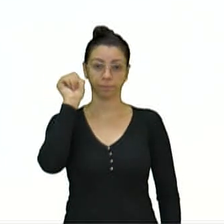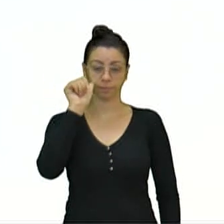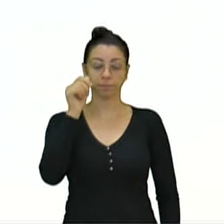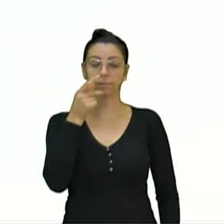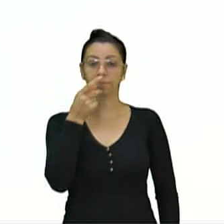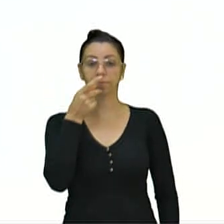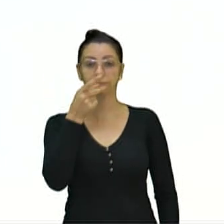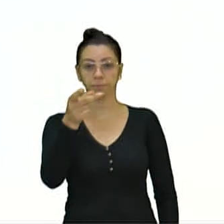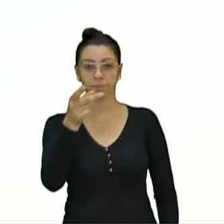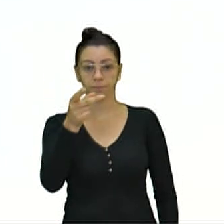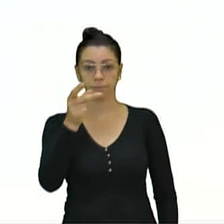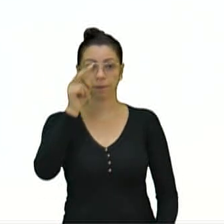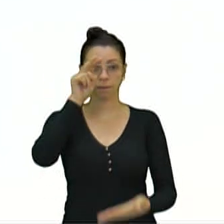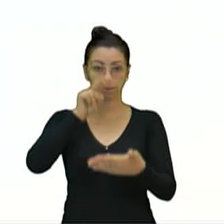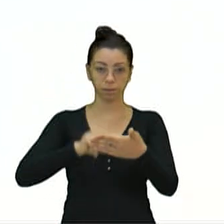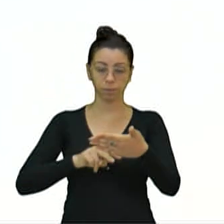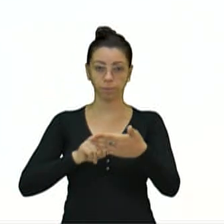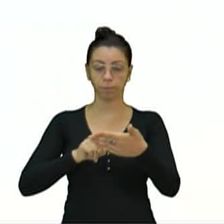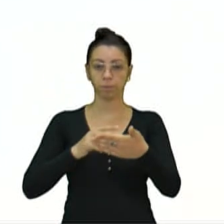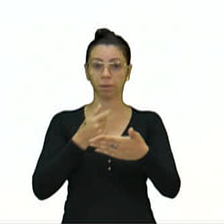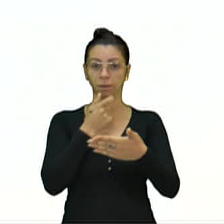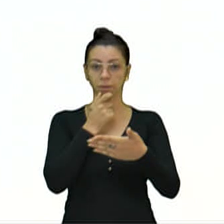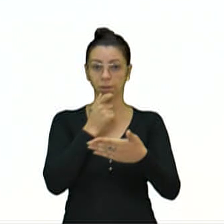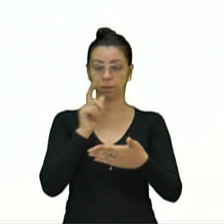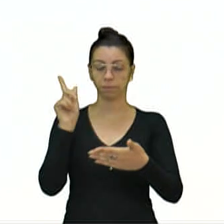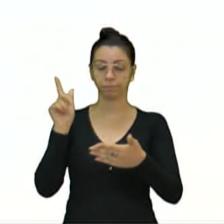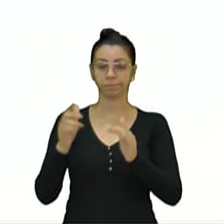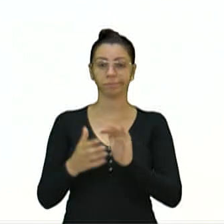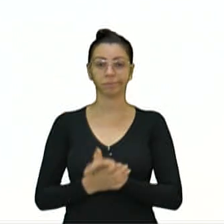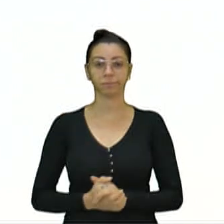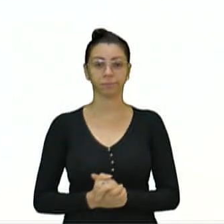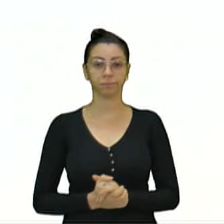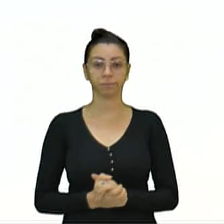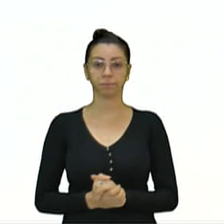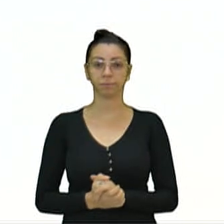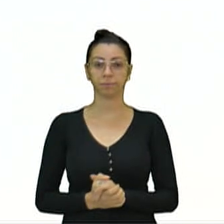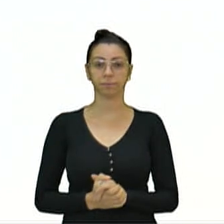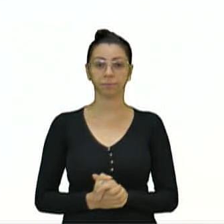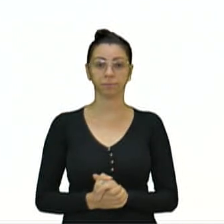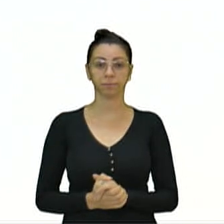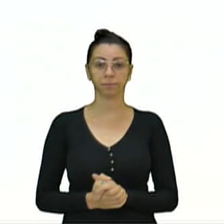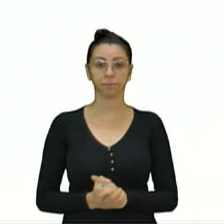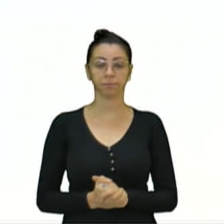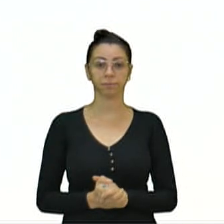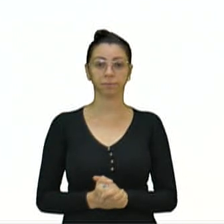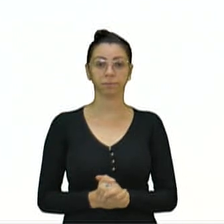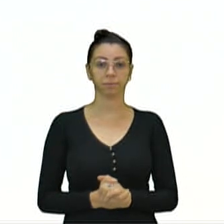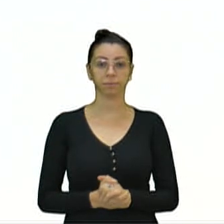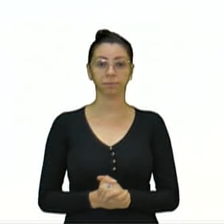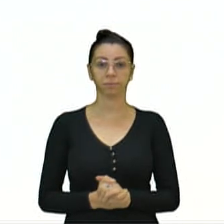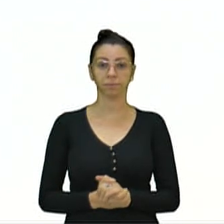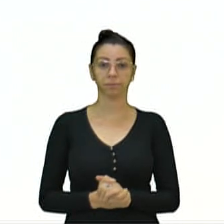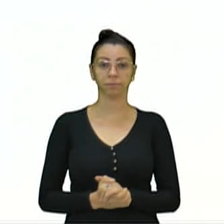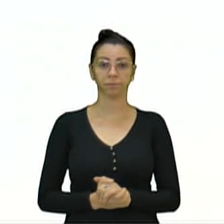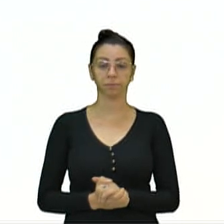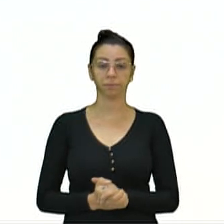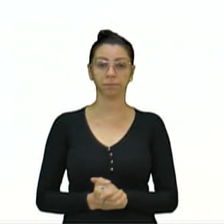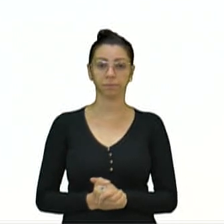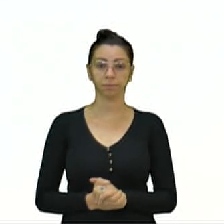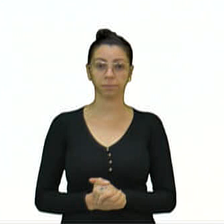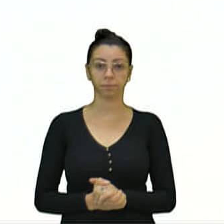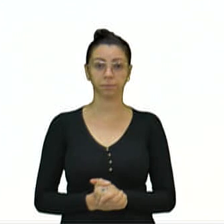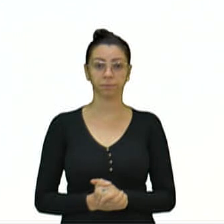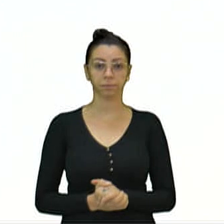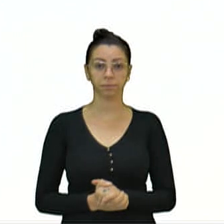diz assim, acompanha a leitura comigo então. Ela está pensando ali. My favorite TV commercial is the one from